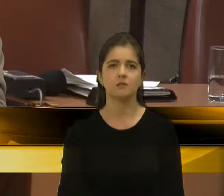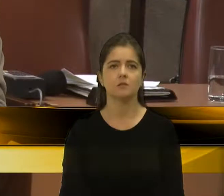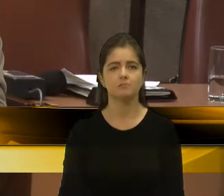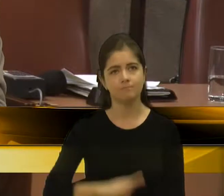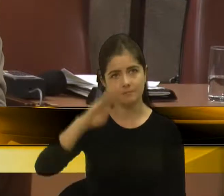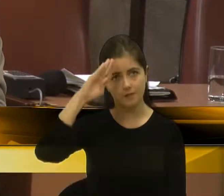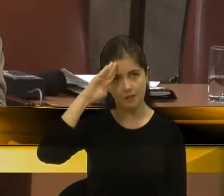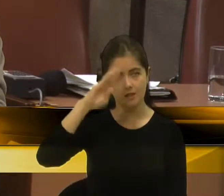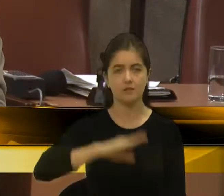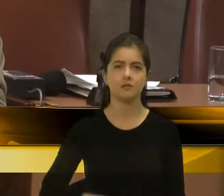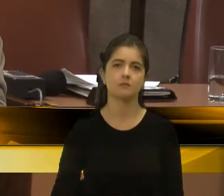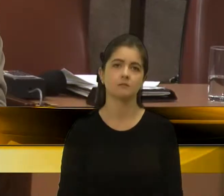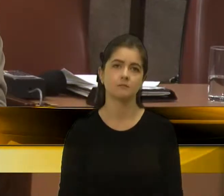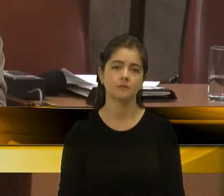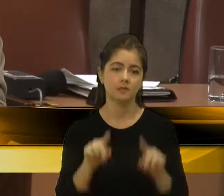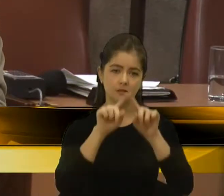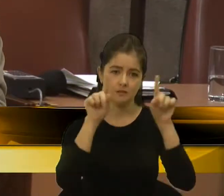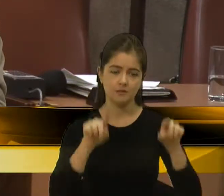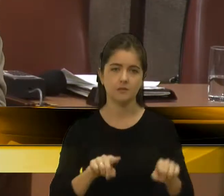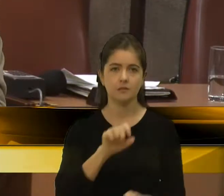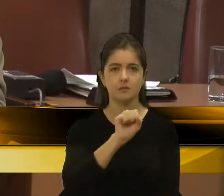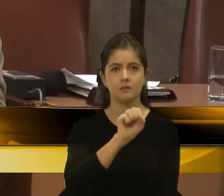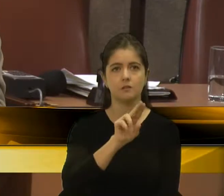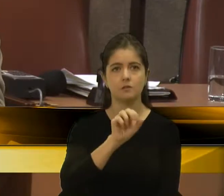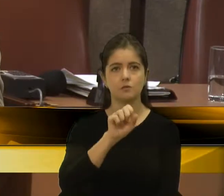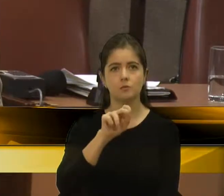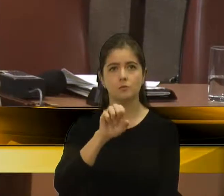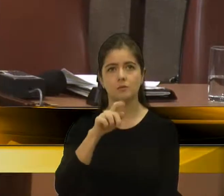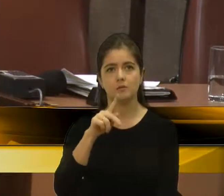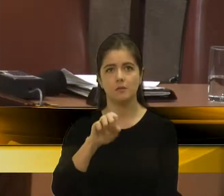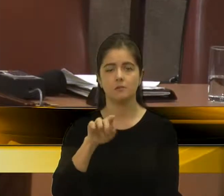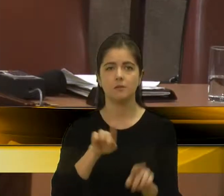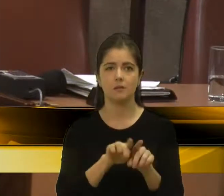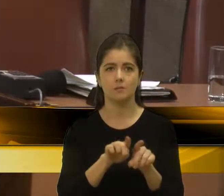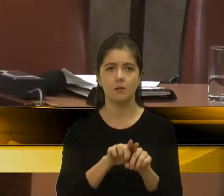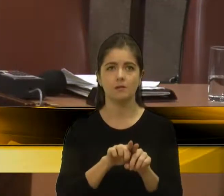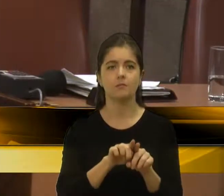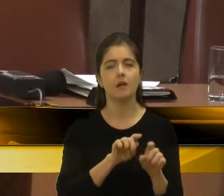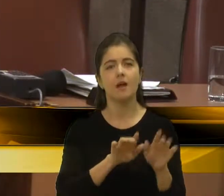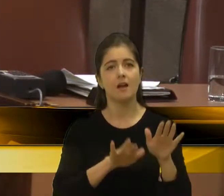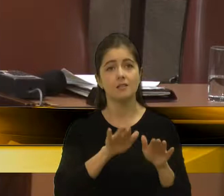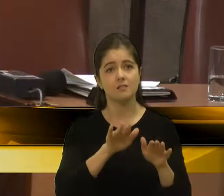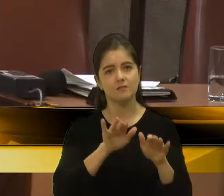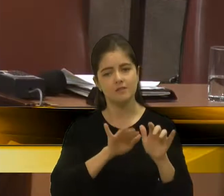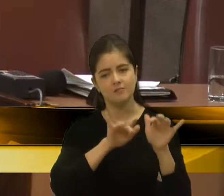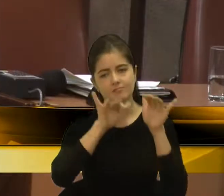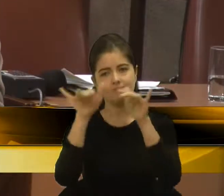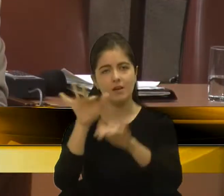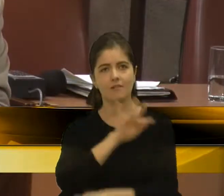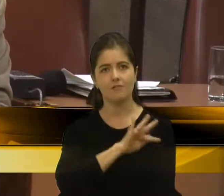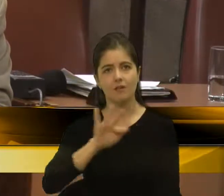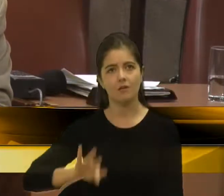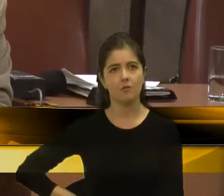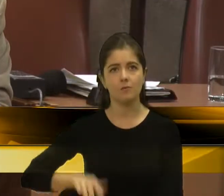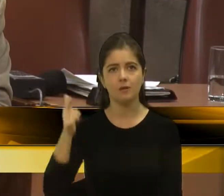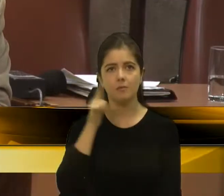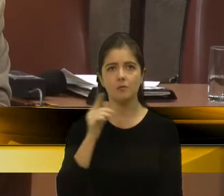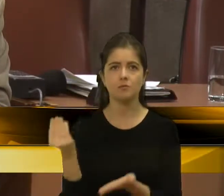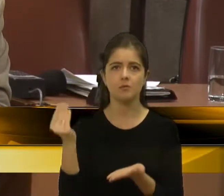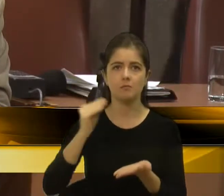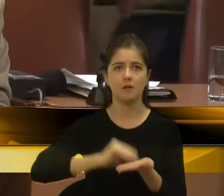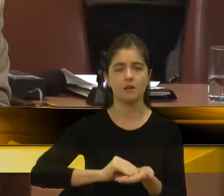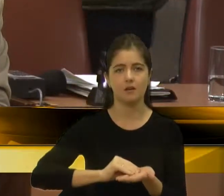Brigado Militar, servidores da SUSEP, todos os desassistidos, tendo que ir a Faropi e Bento Gonçalves para agendar suas consultas